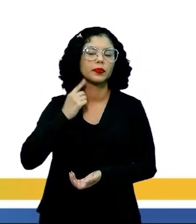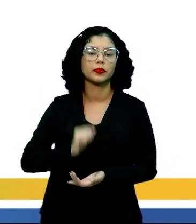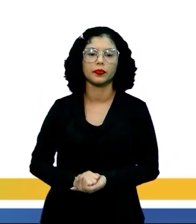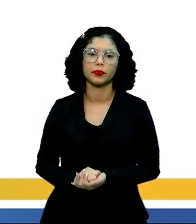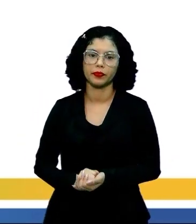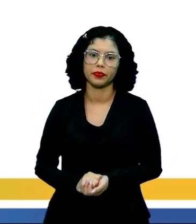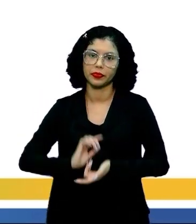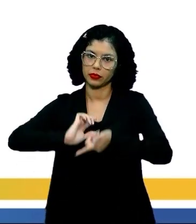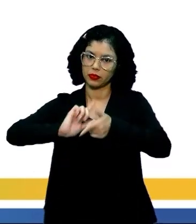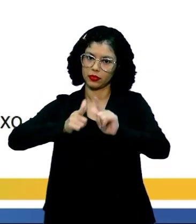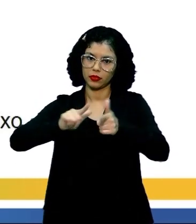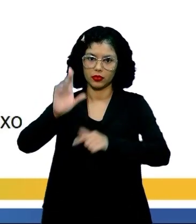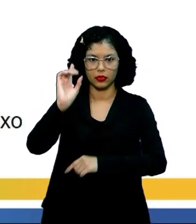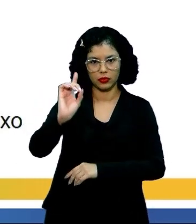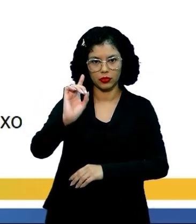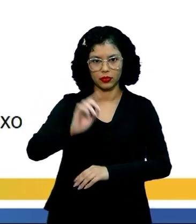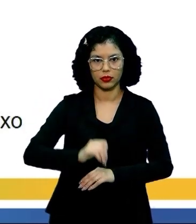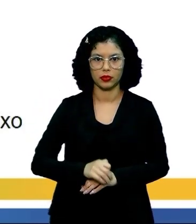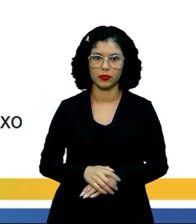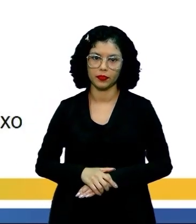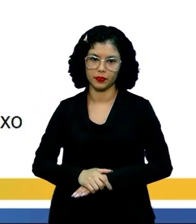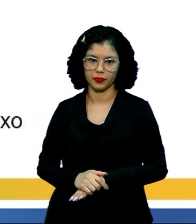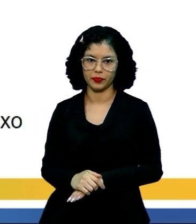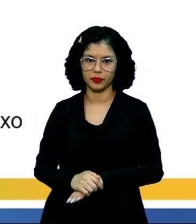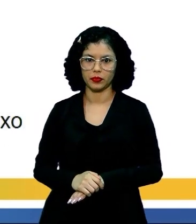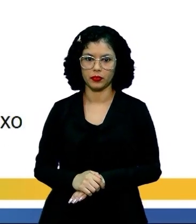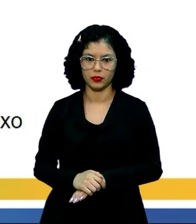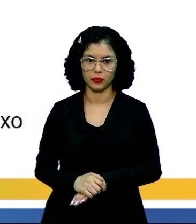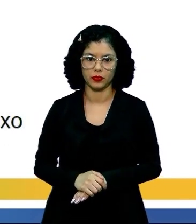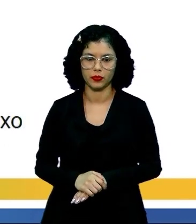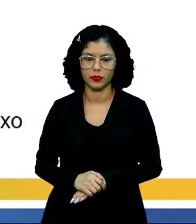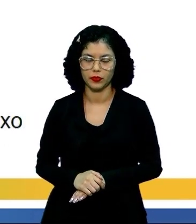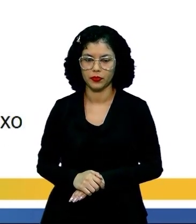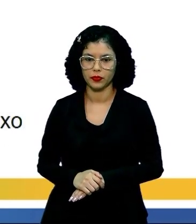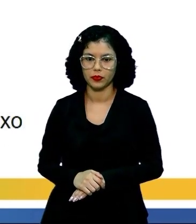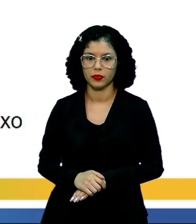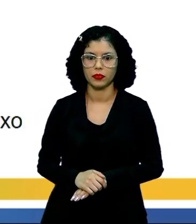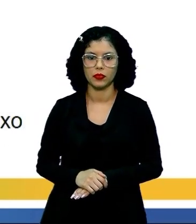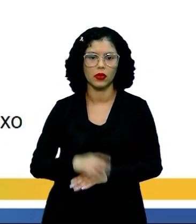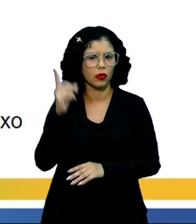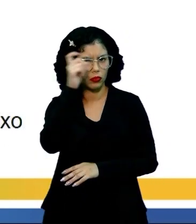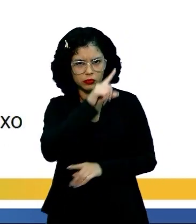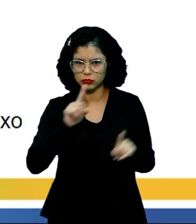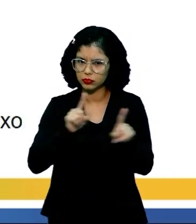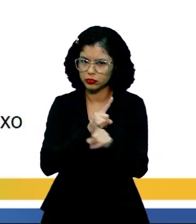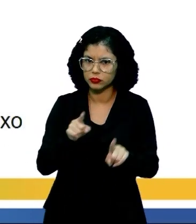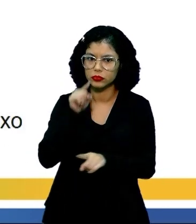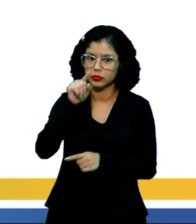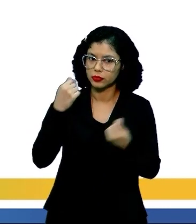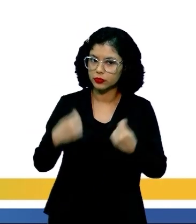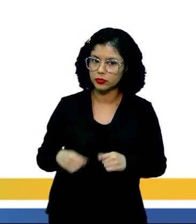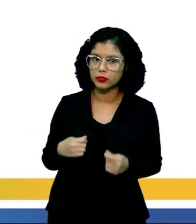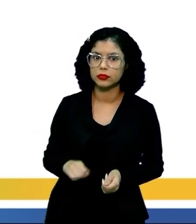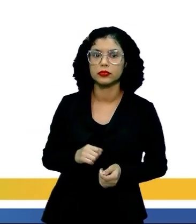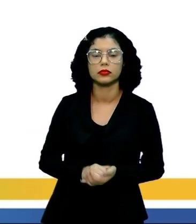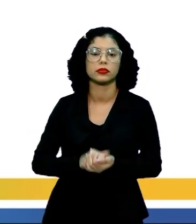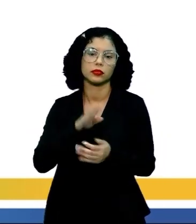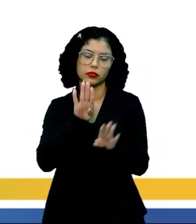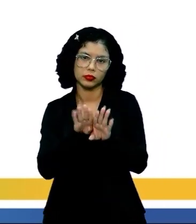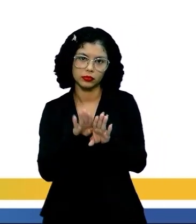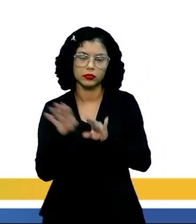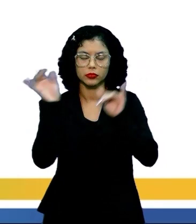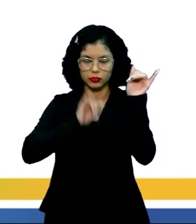lixo. Gabarito, letra D. Aqui, ó. Não foi difícil e você só precisa dominar